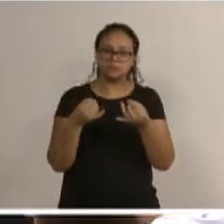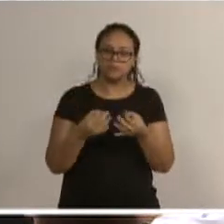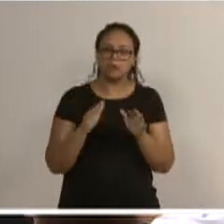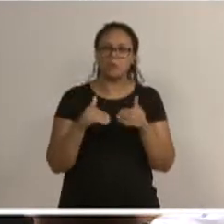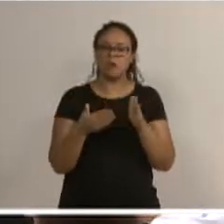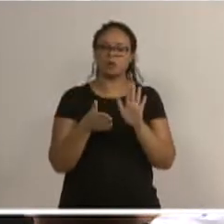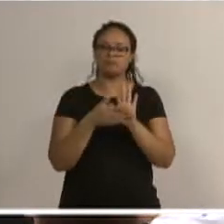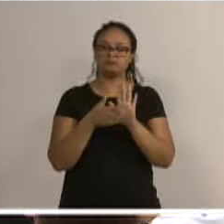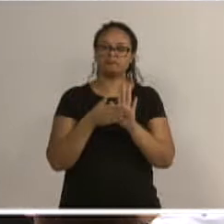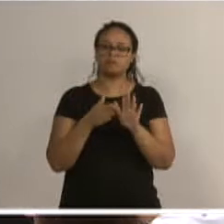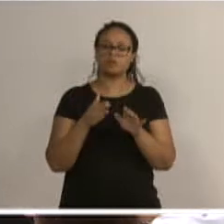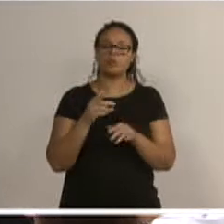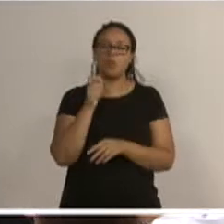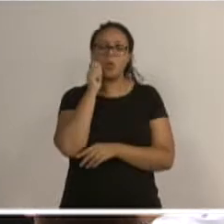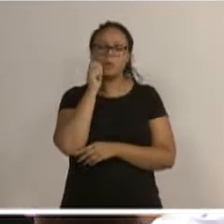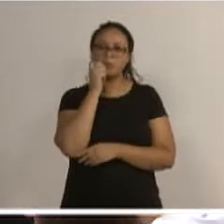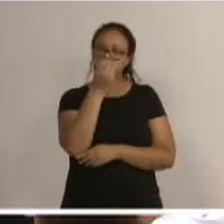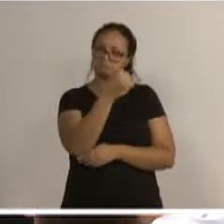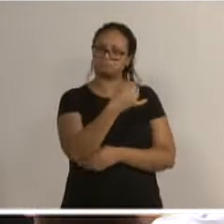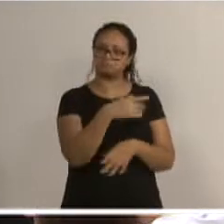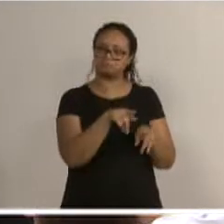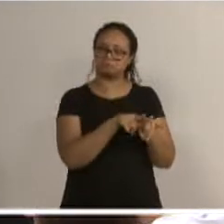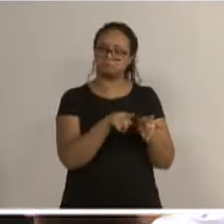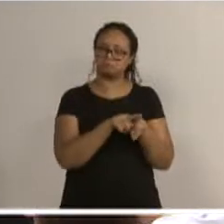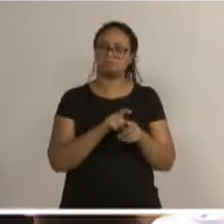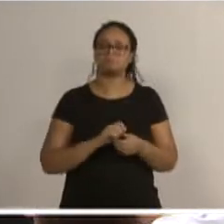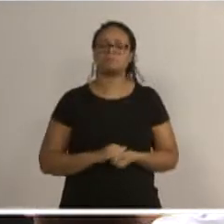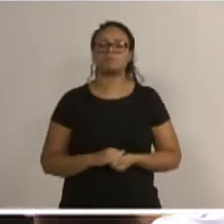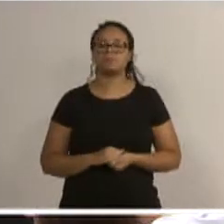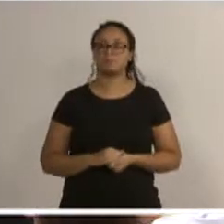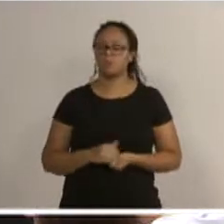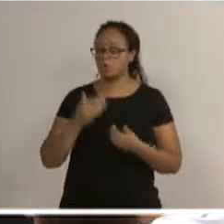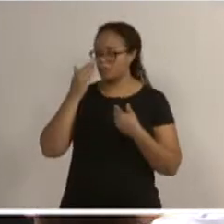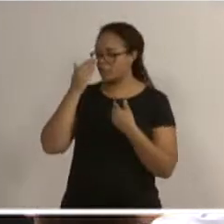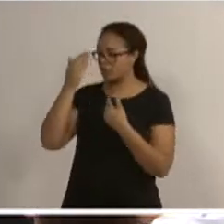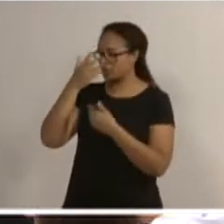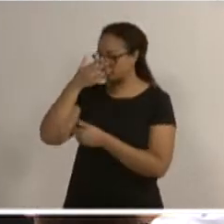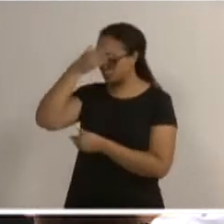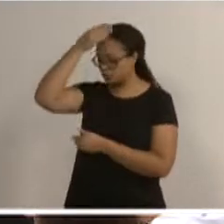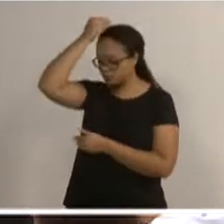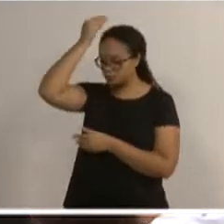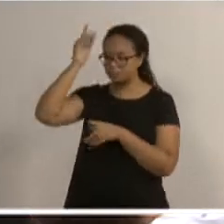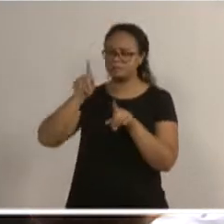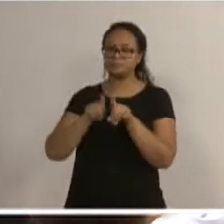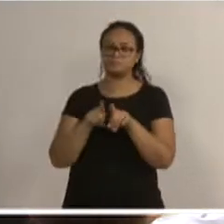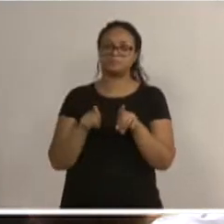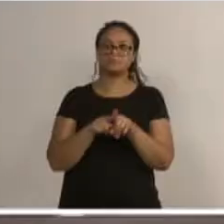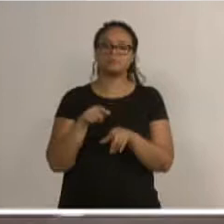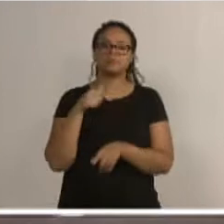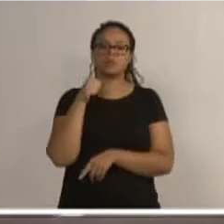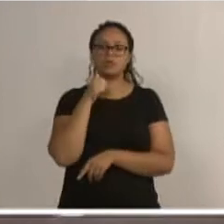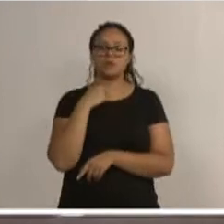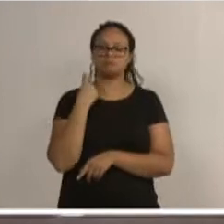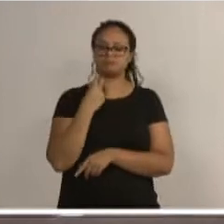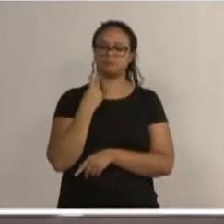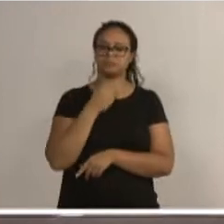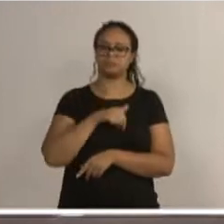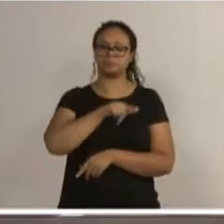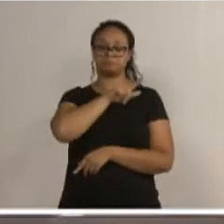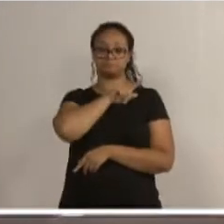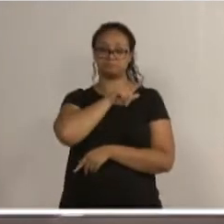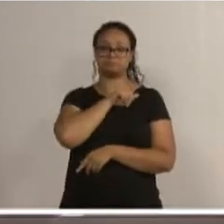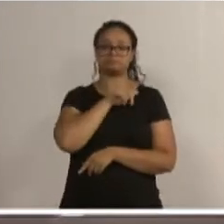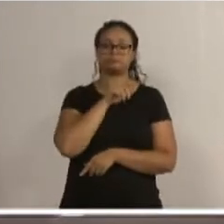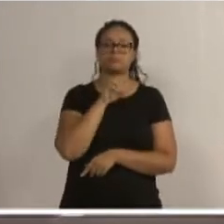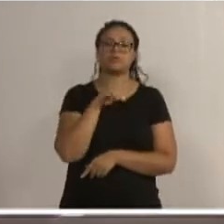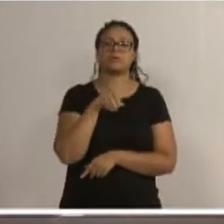proponente, vereador Almir Vieira. Obrigado, vereador Matias. Também registrada a presença da ex-vereadora Maria